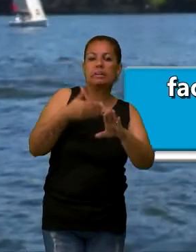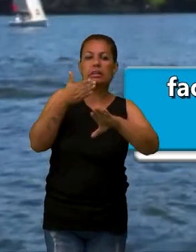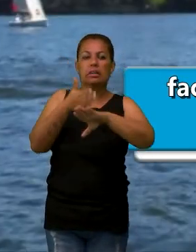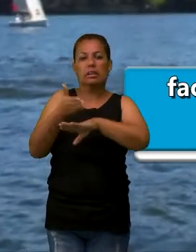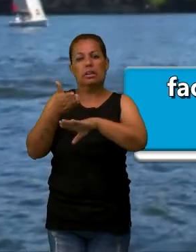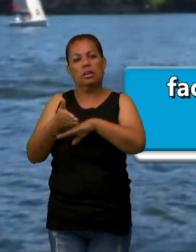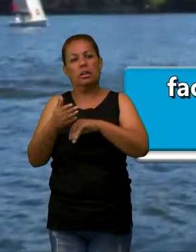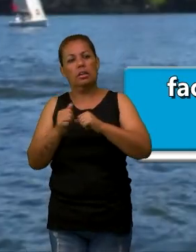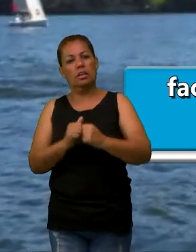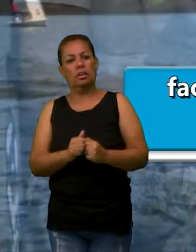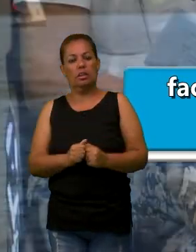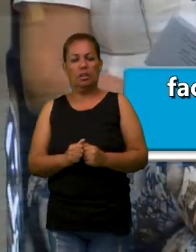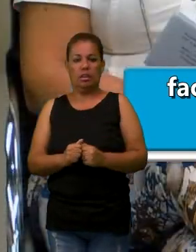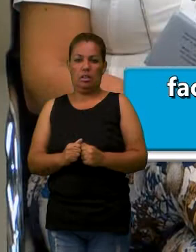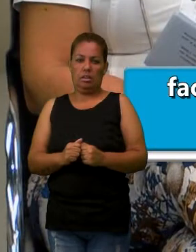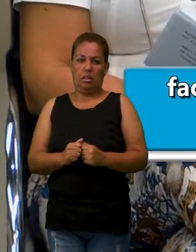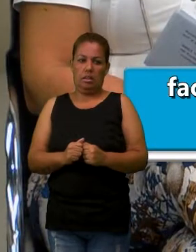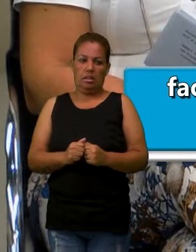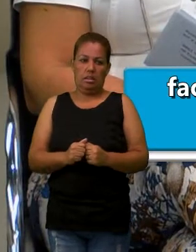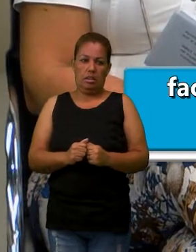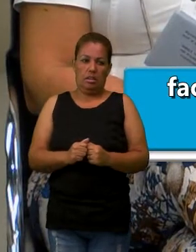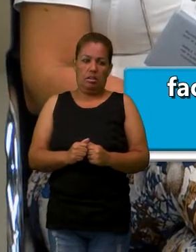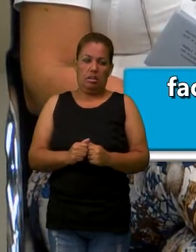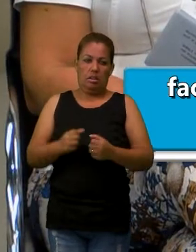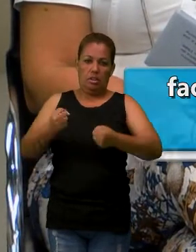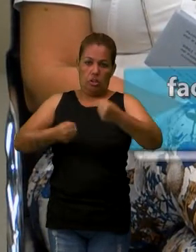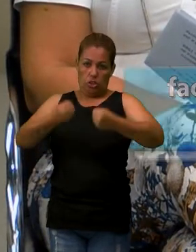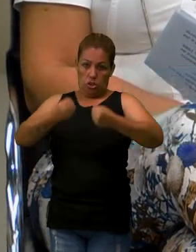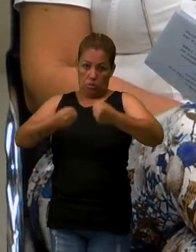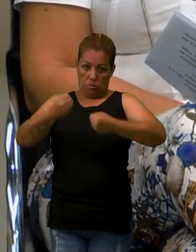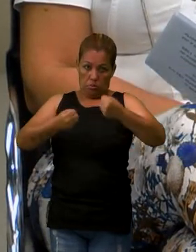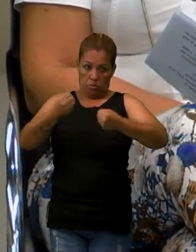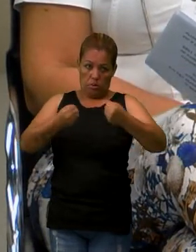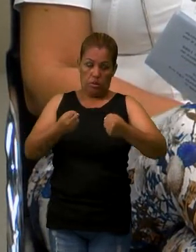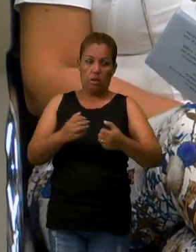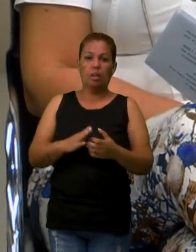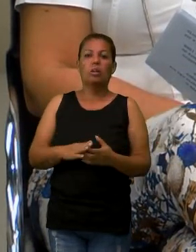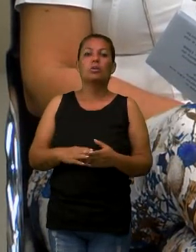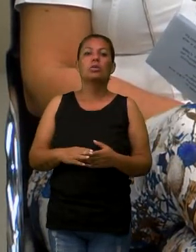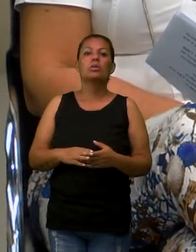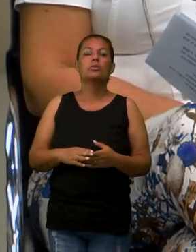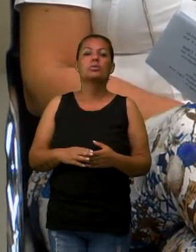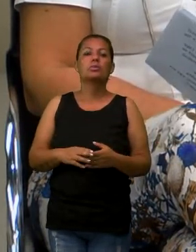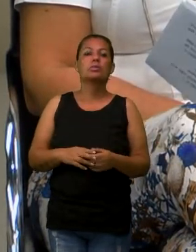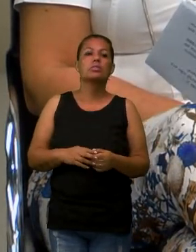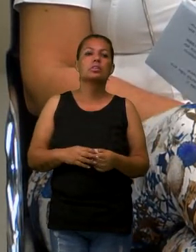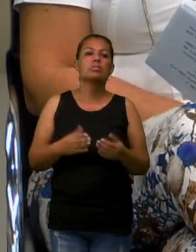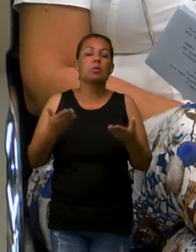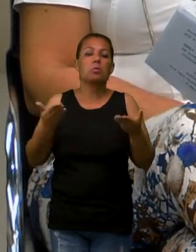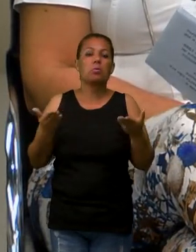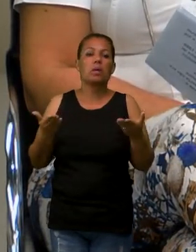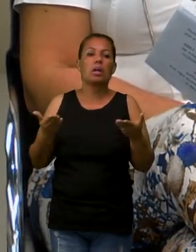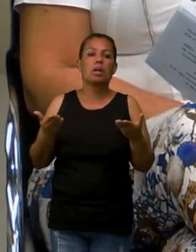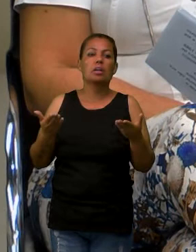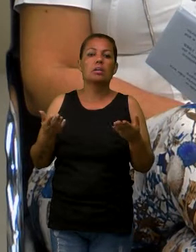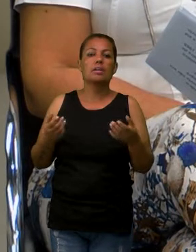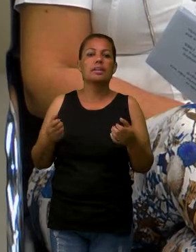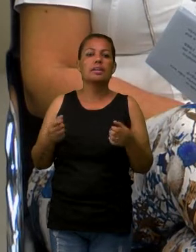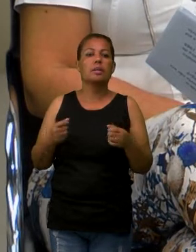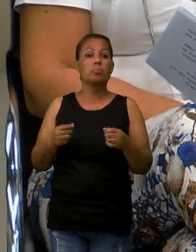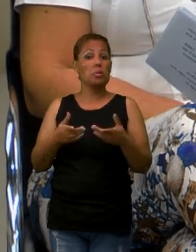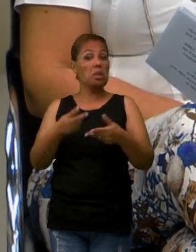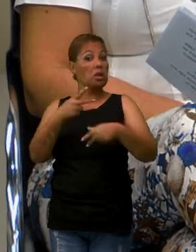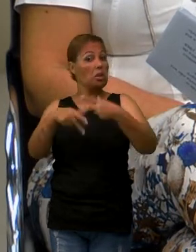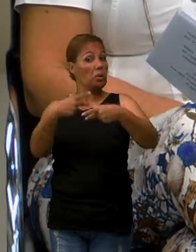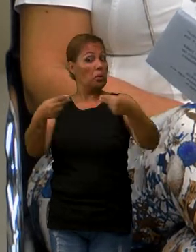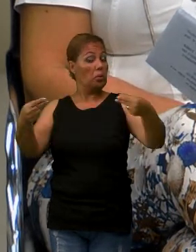de um piloto de kart foi quando eu receber uma premiação